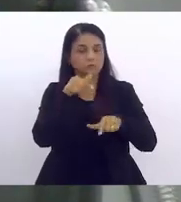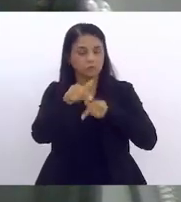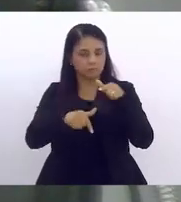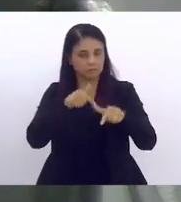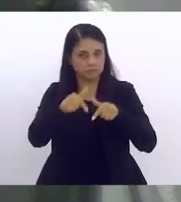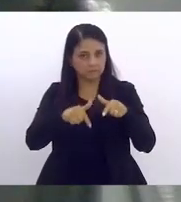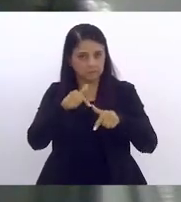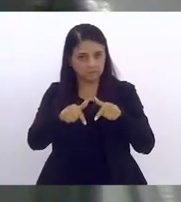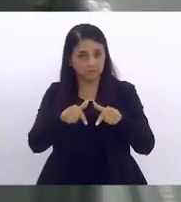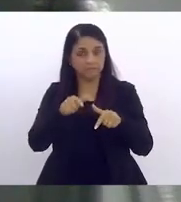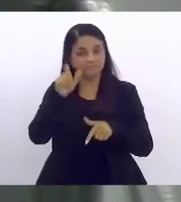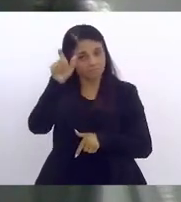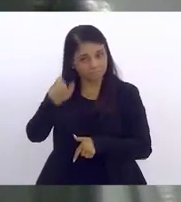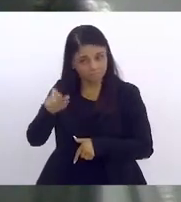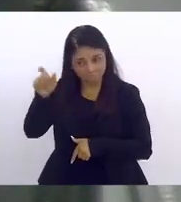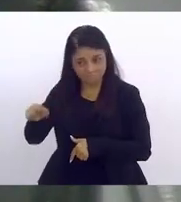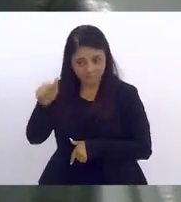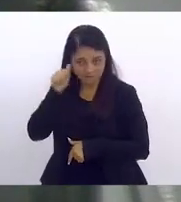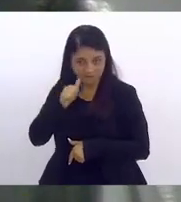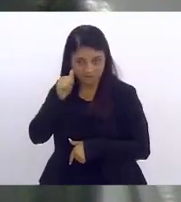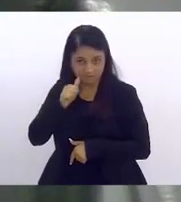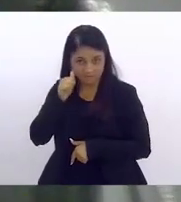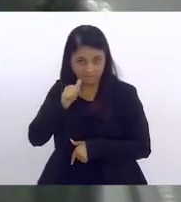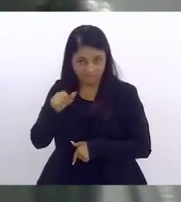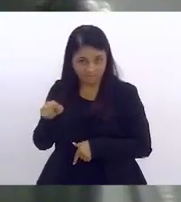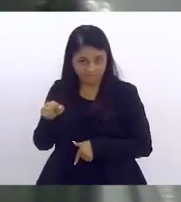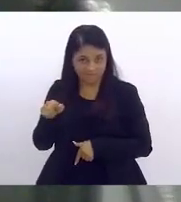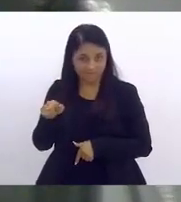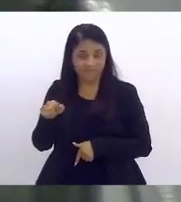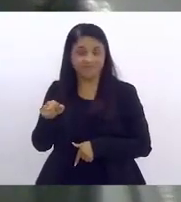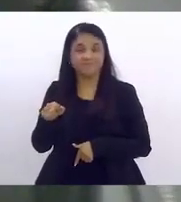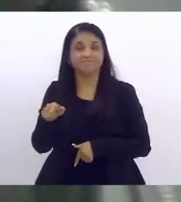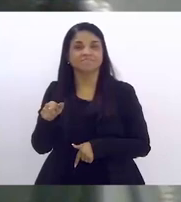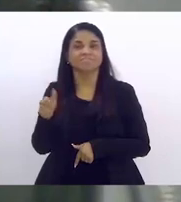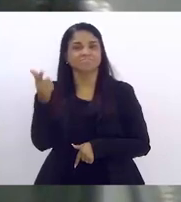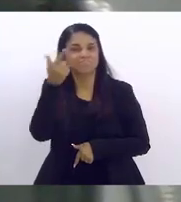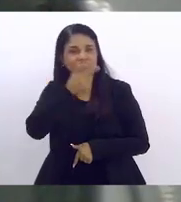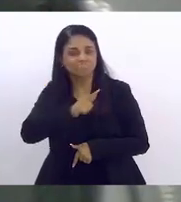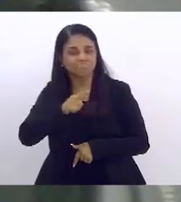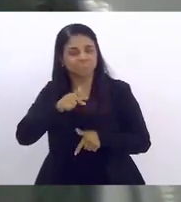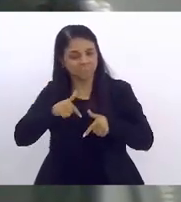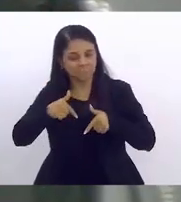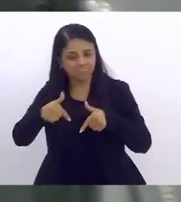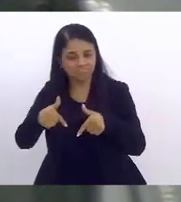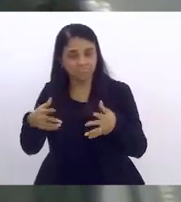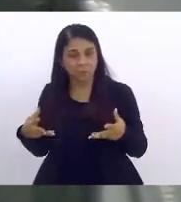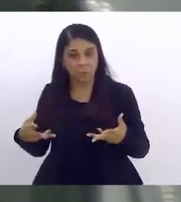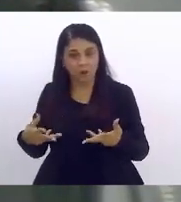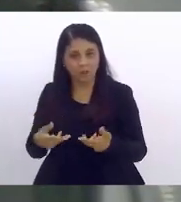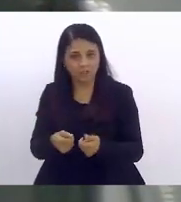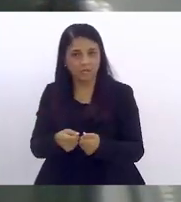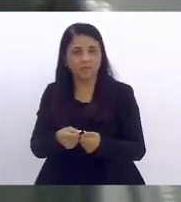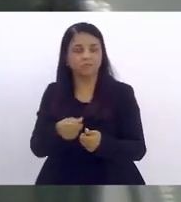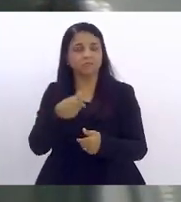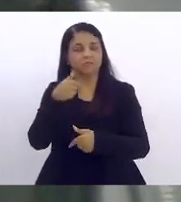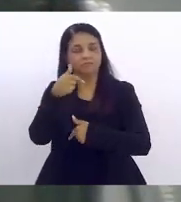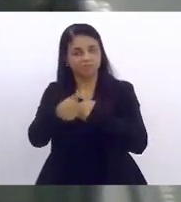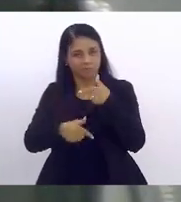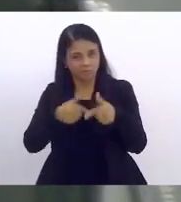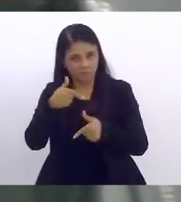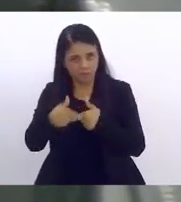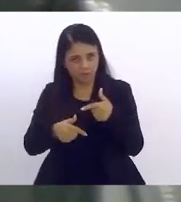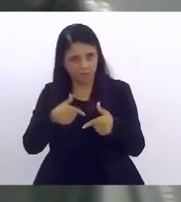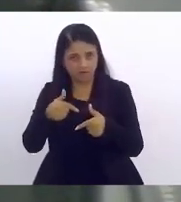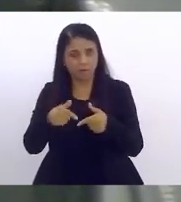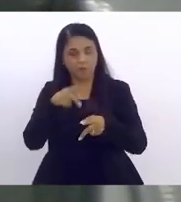trabalhadores, essas trabalhadoras, melhor dizendo, essas trabalhadoras, elas possam exercer com qualidade o seu trabalho para que a